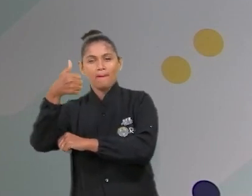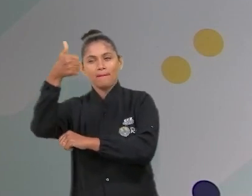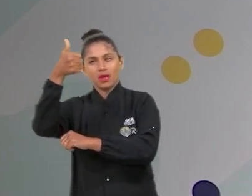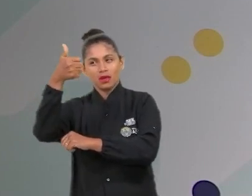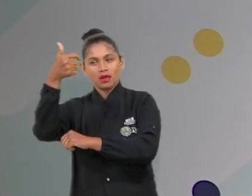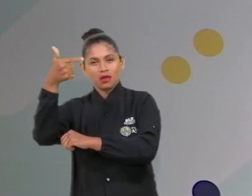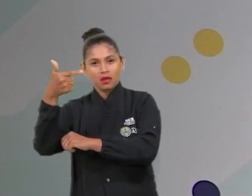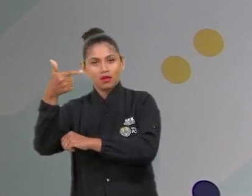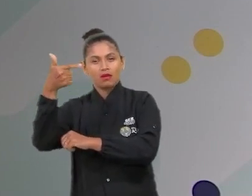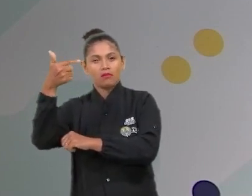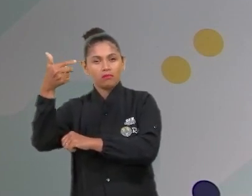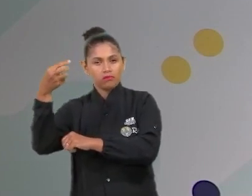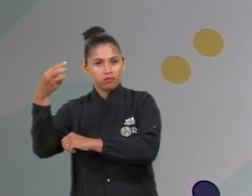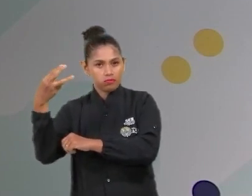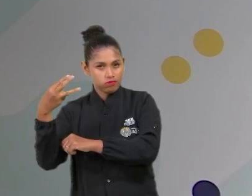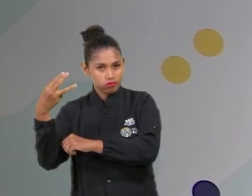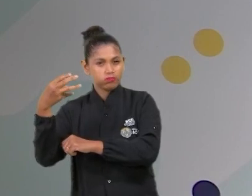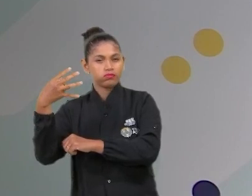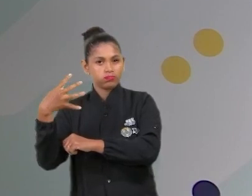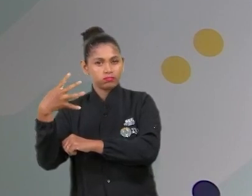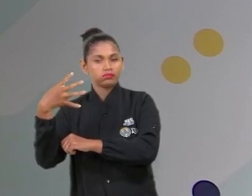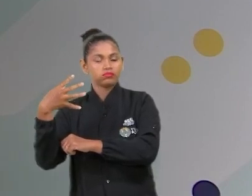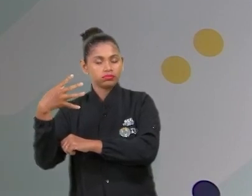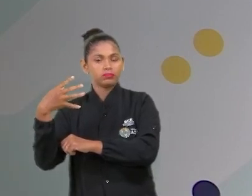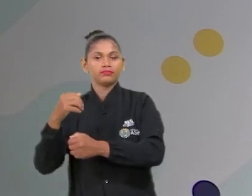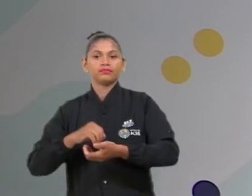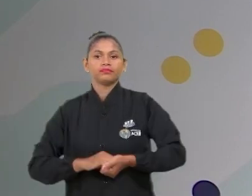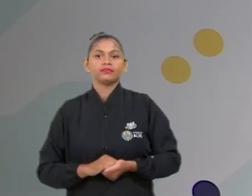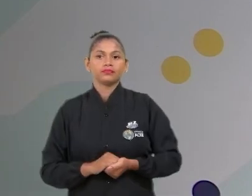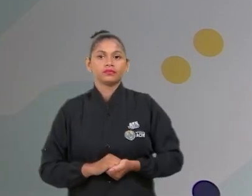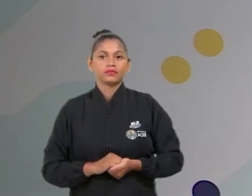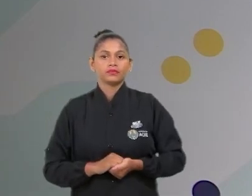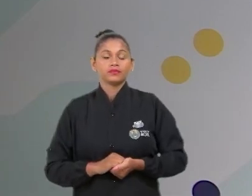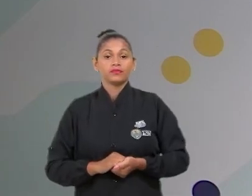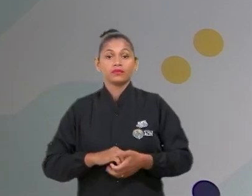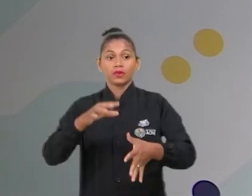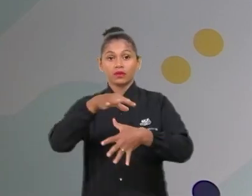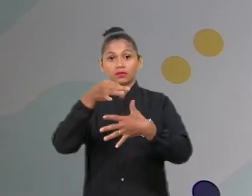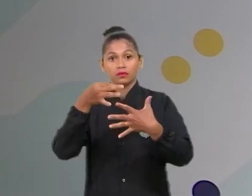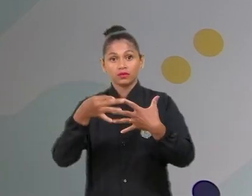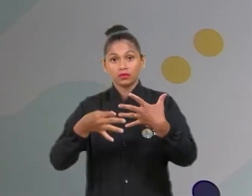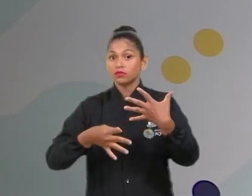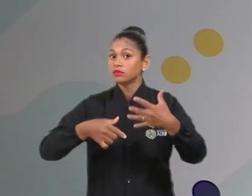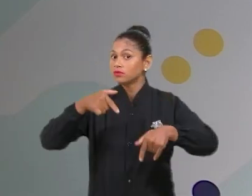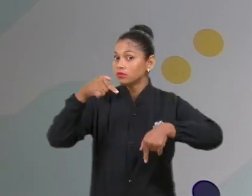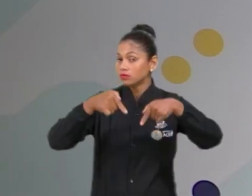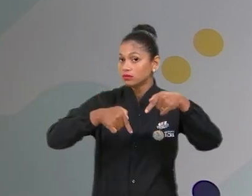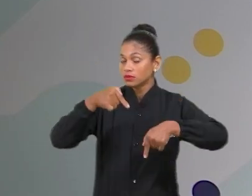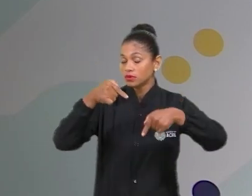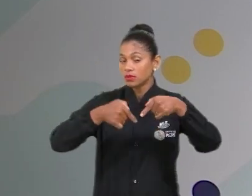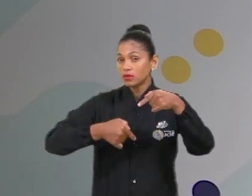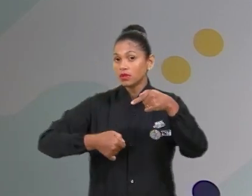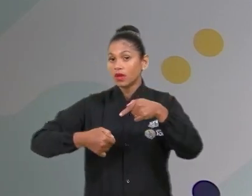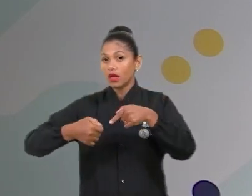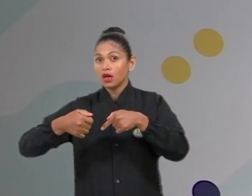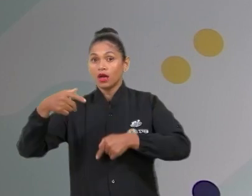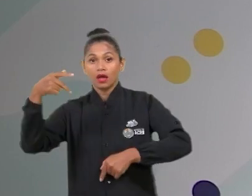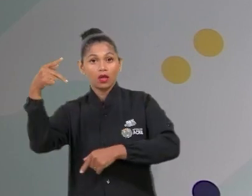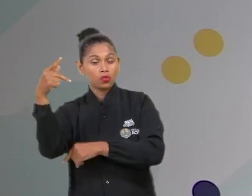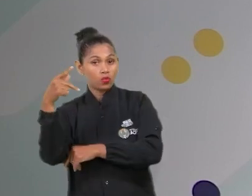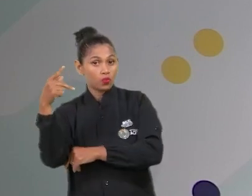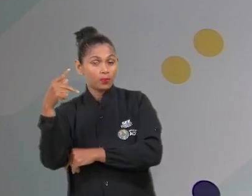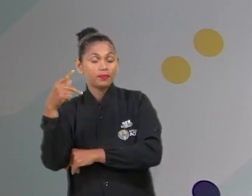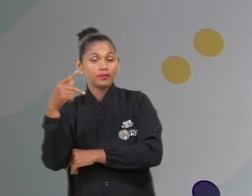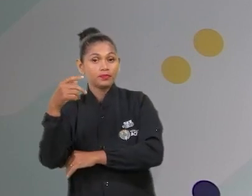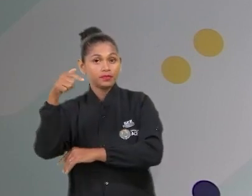estrutura do átomo. Se o elemento químico ele está presente no período de número 7, isso quer dizer que ele